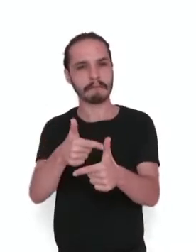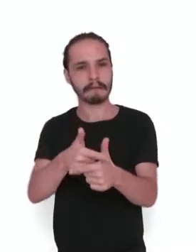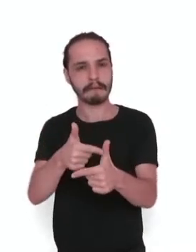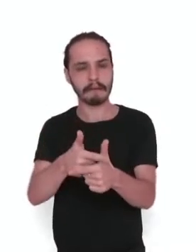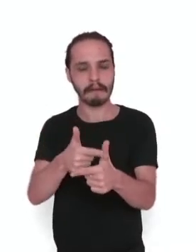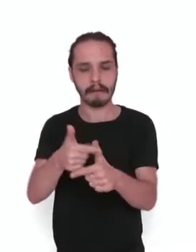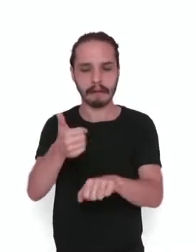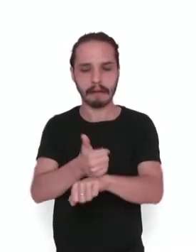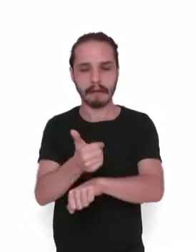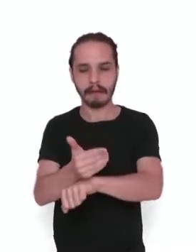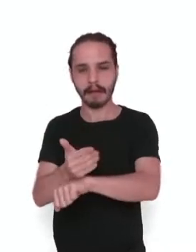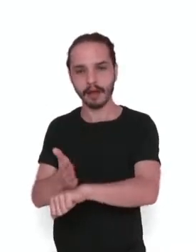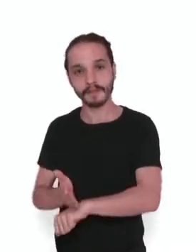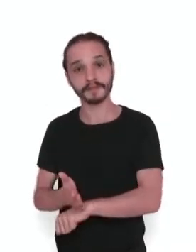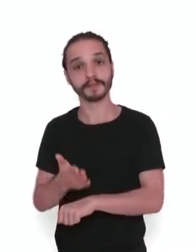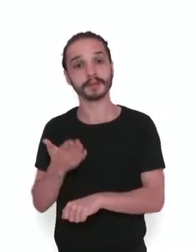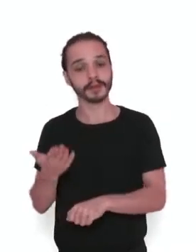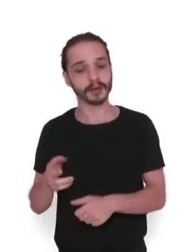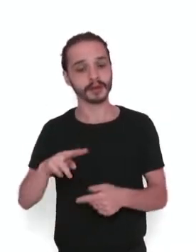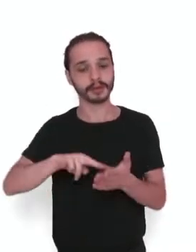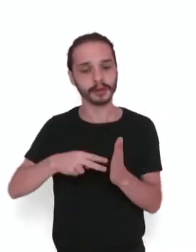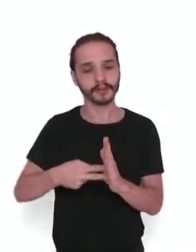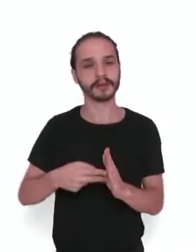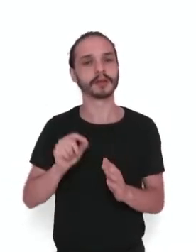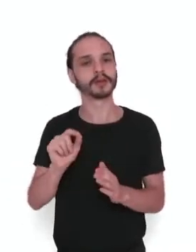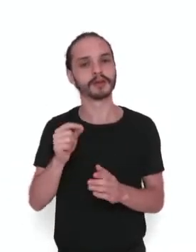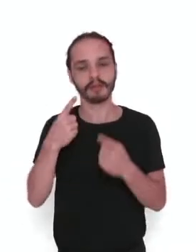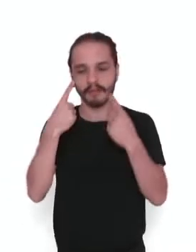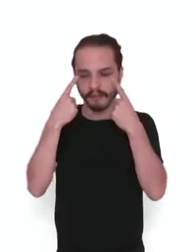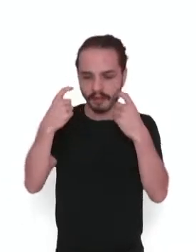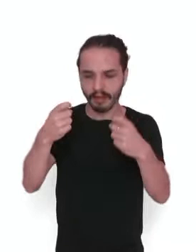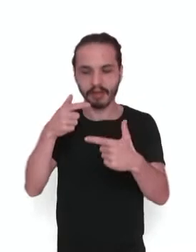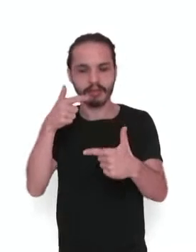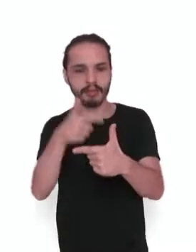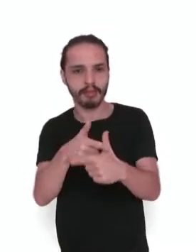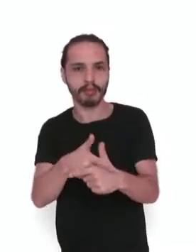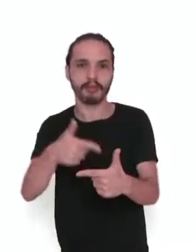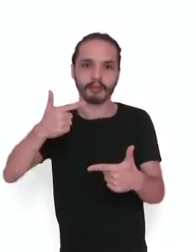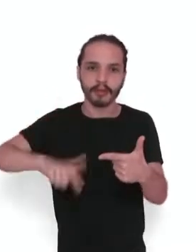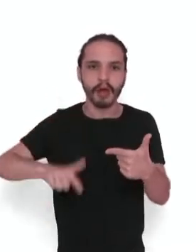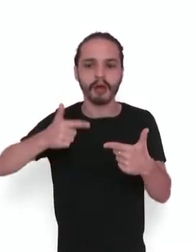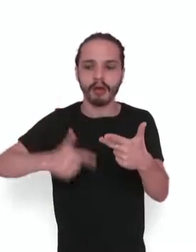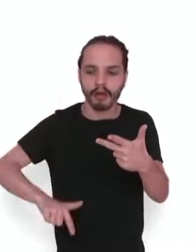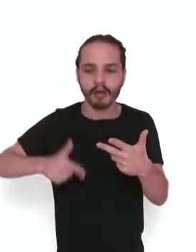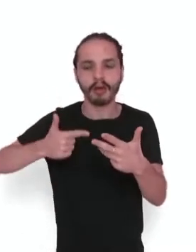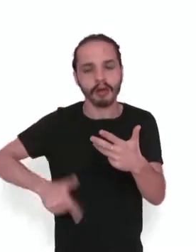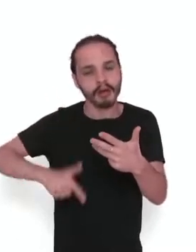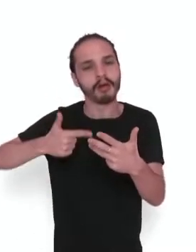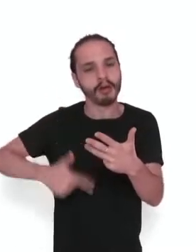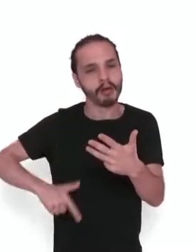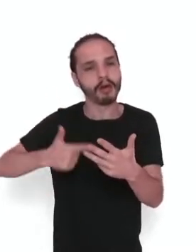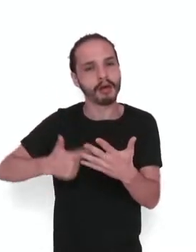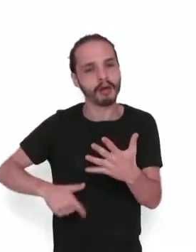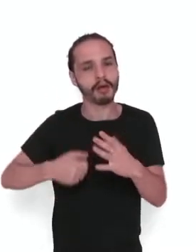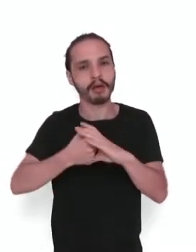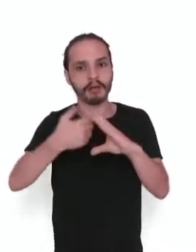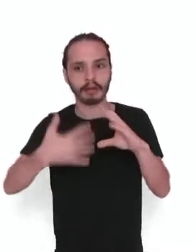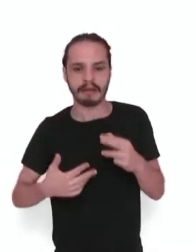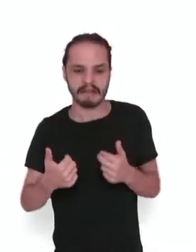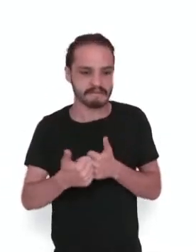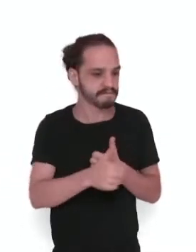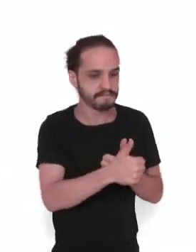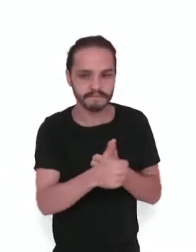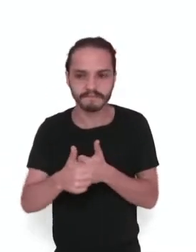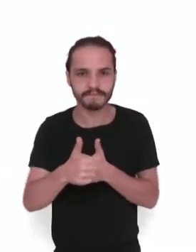bullying, então, designa um quadro de agressões contínuas, repetitivas, com características de perseguição do